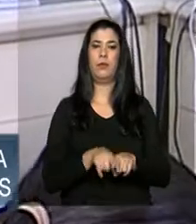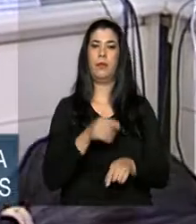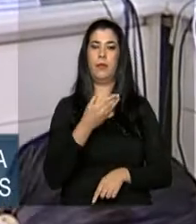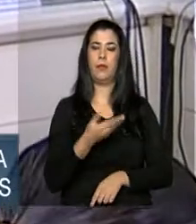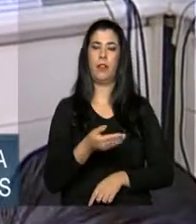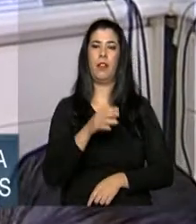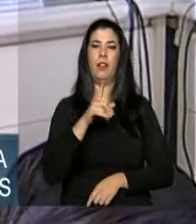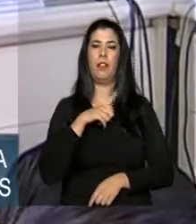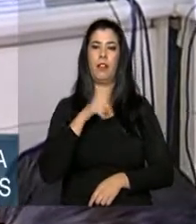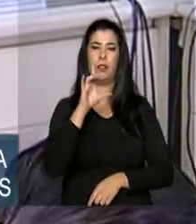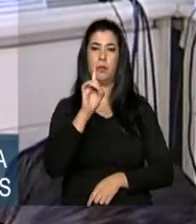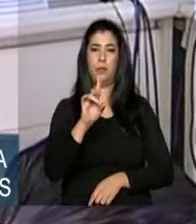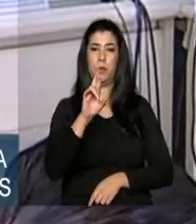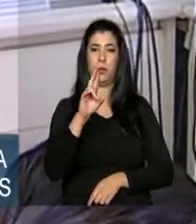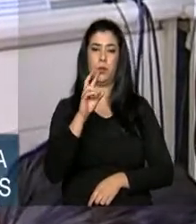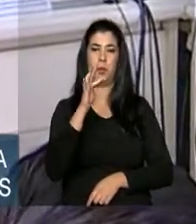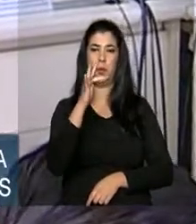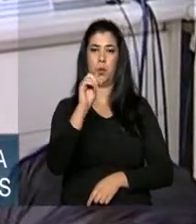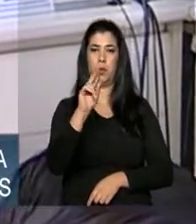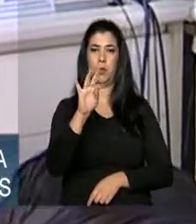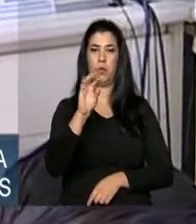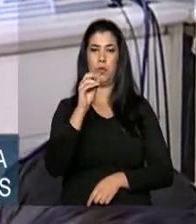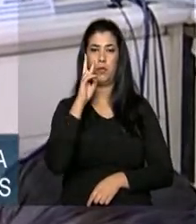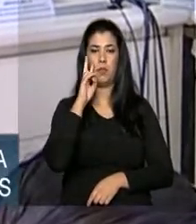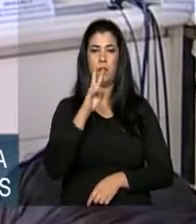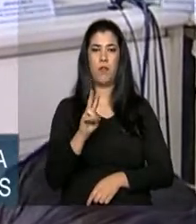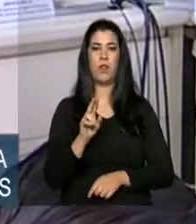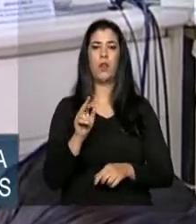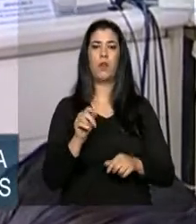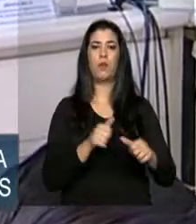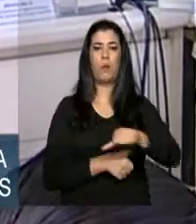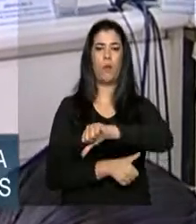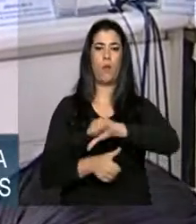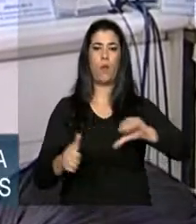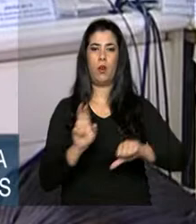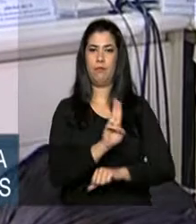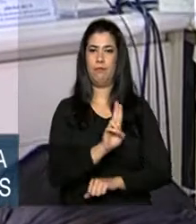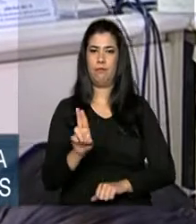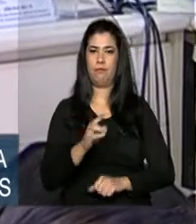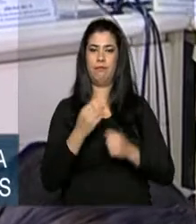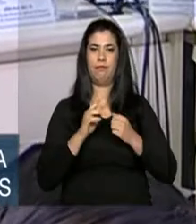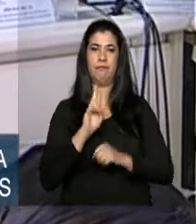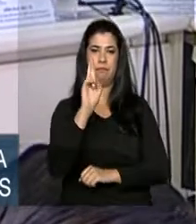Gerais, não vai gostar de ver que mudaram o nome.